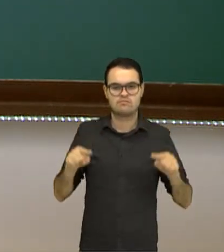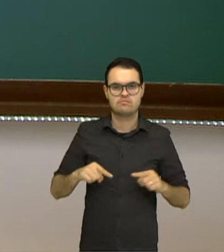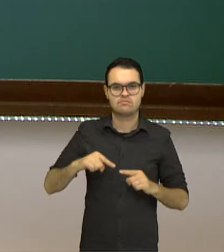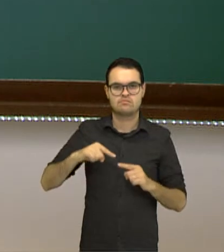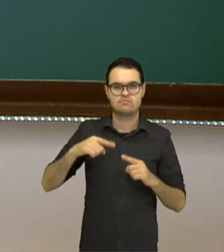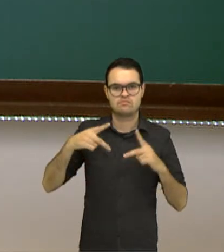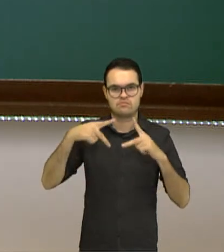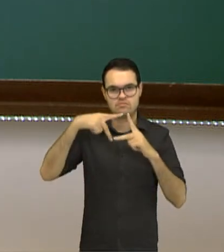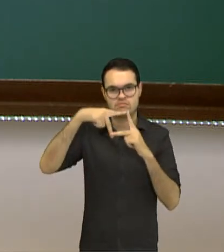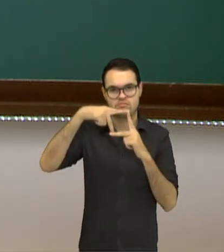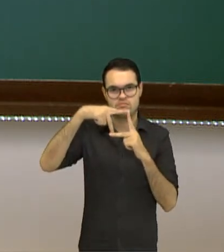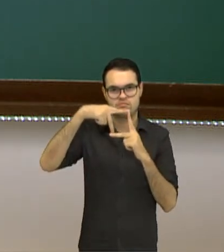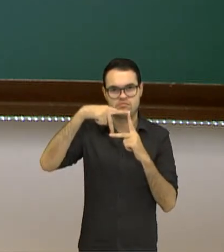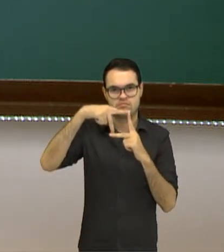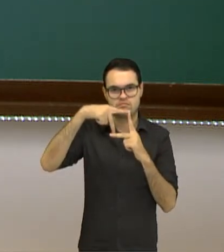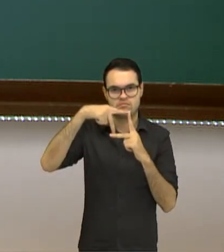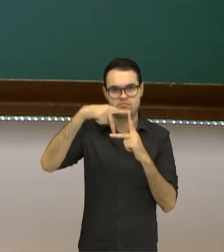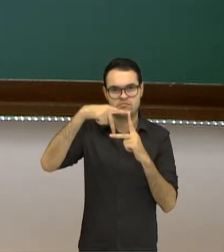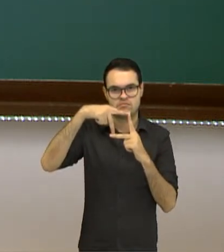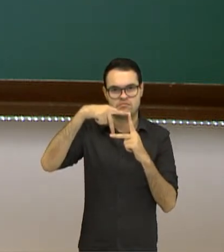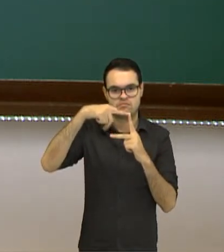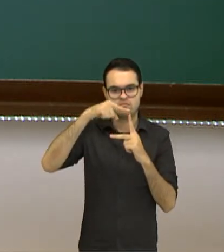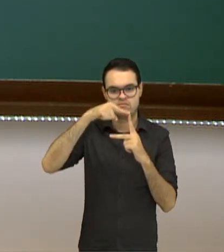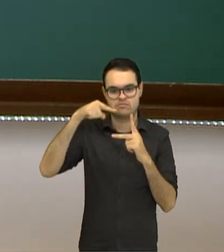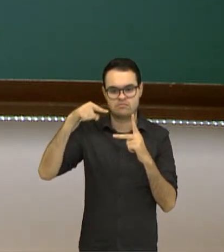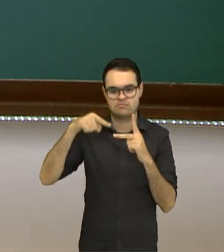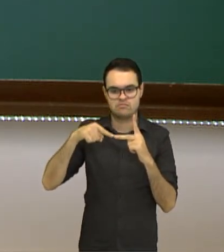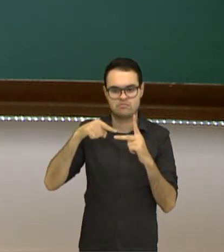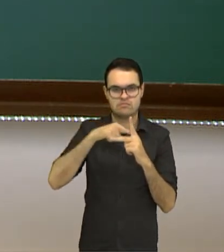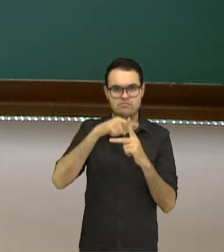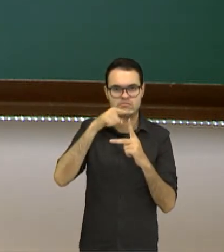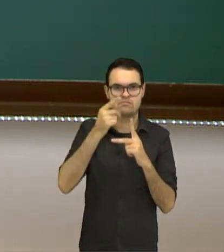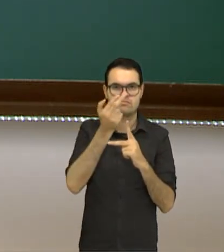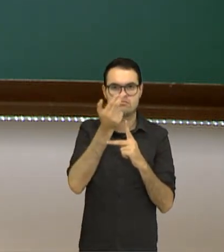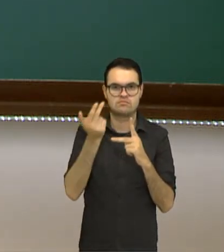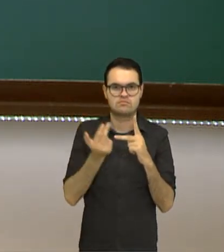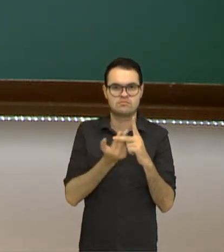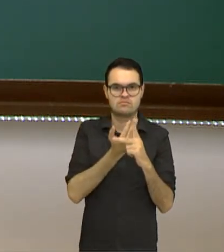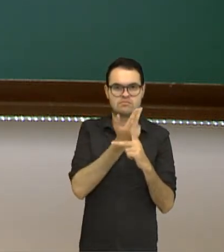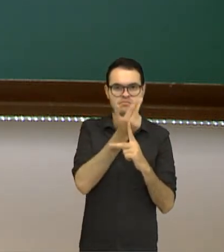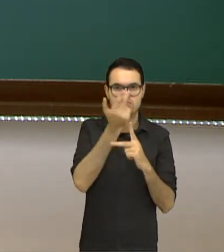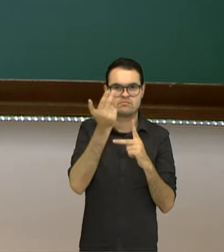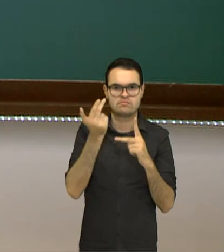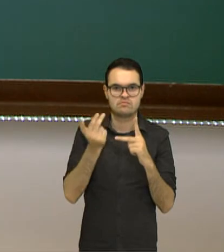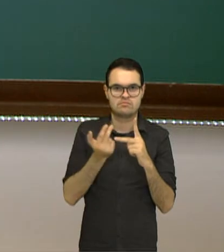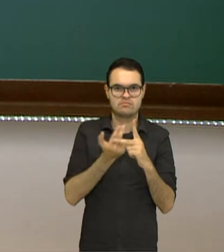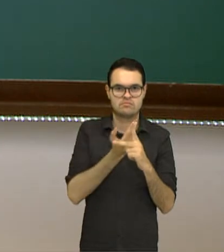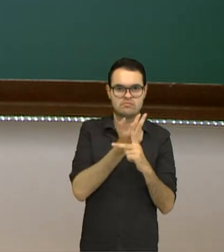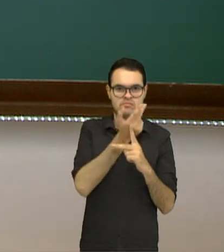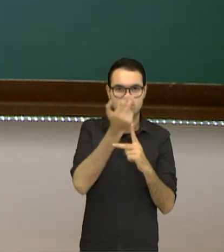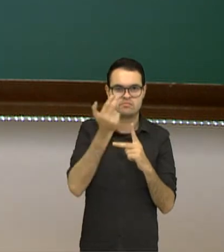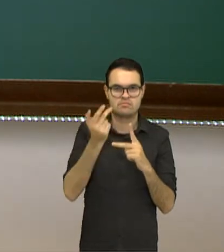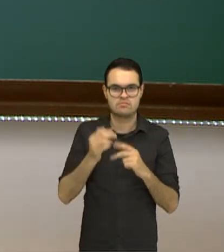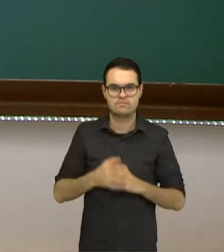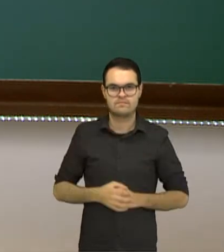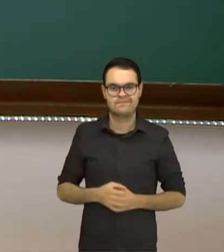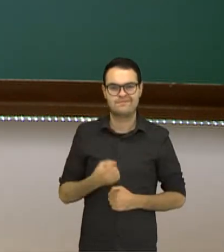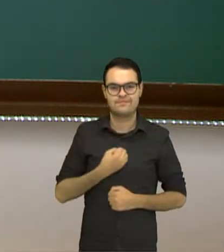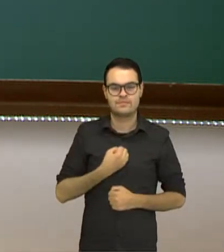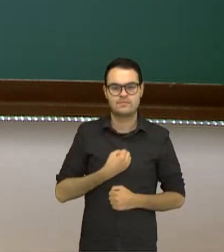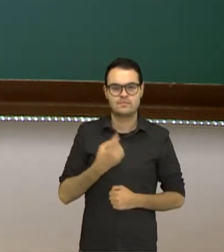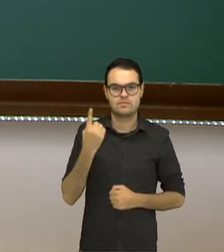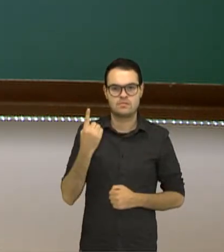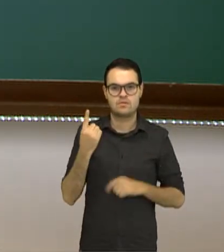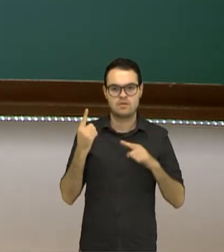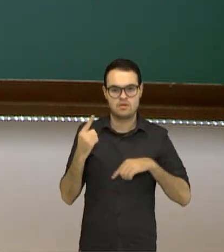quadrilátero, ou seja, ele tem quatro lados, mas quatro lados congruentes, ou seja, com a mesma medida. Então, por exemplo, o número 1, ele é